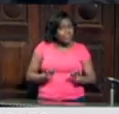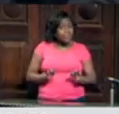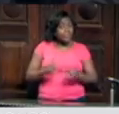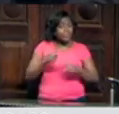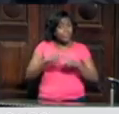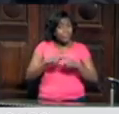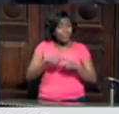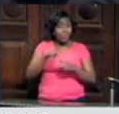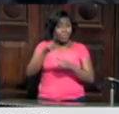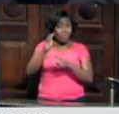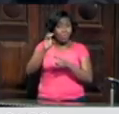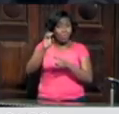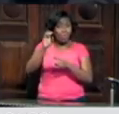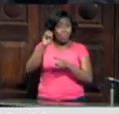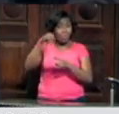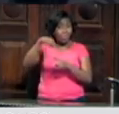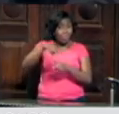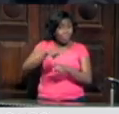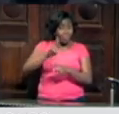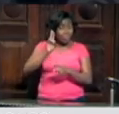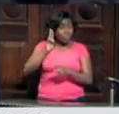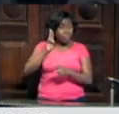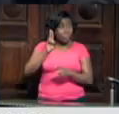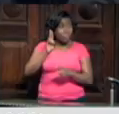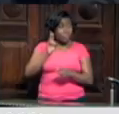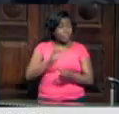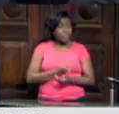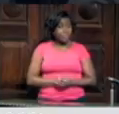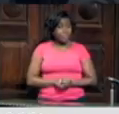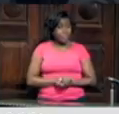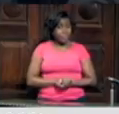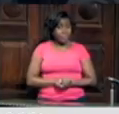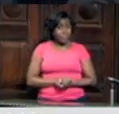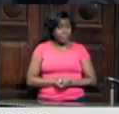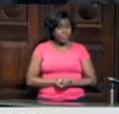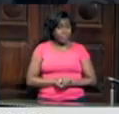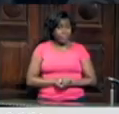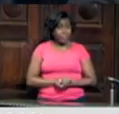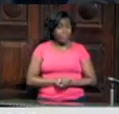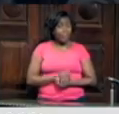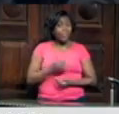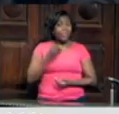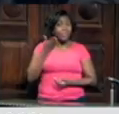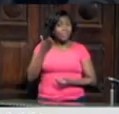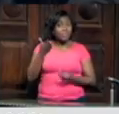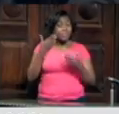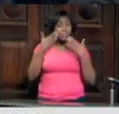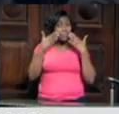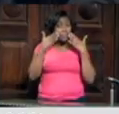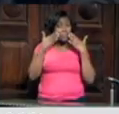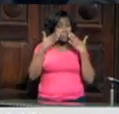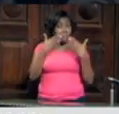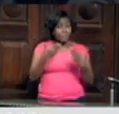Unidas será um português. E isso revela,